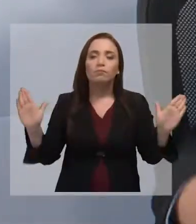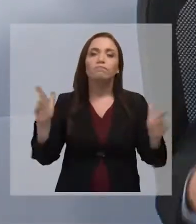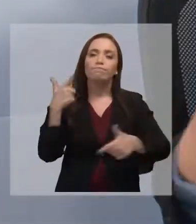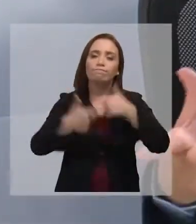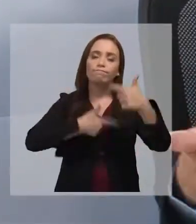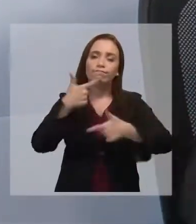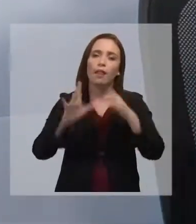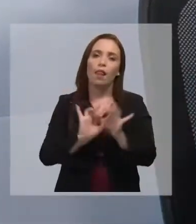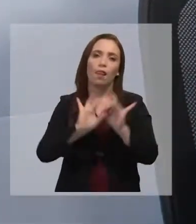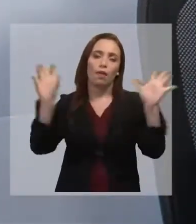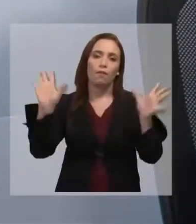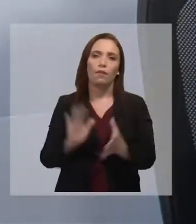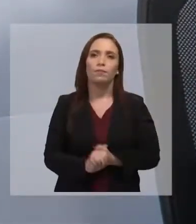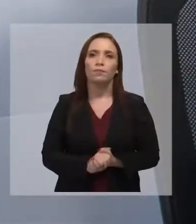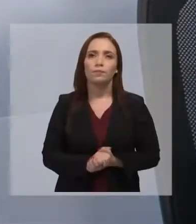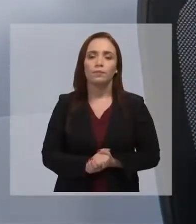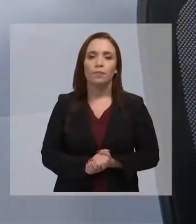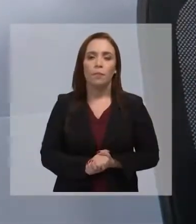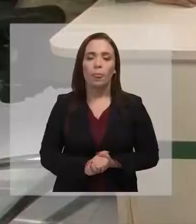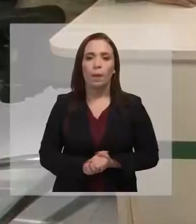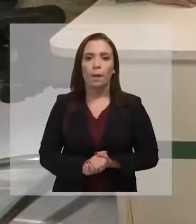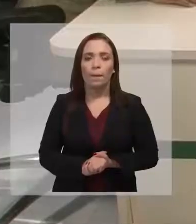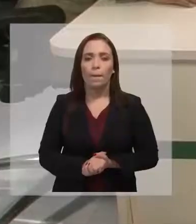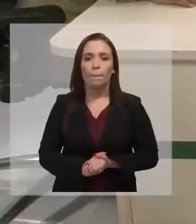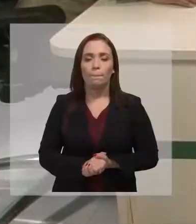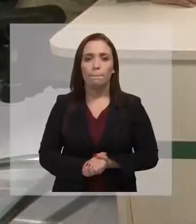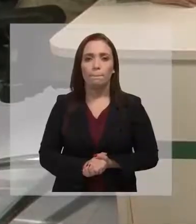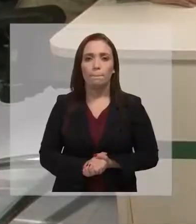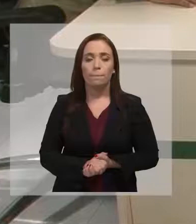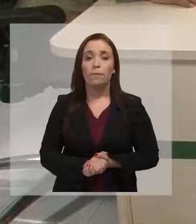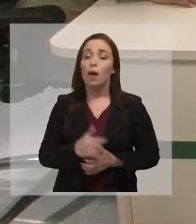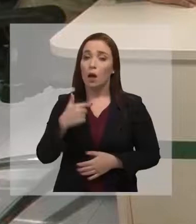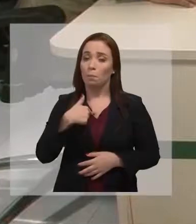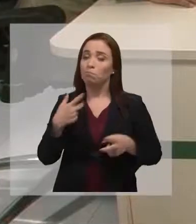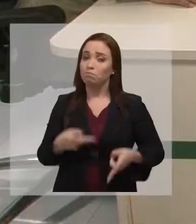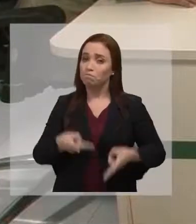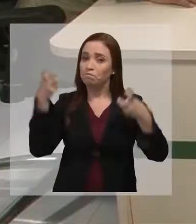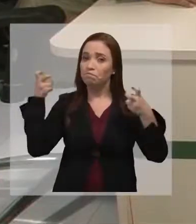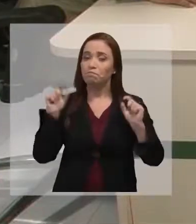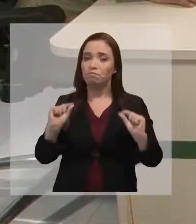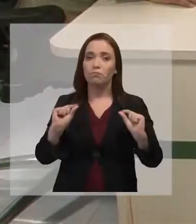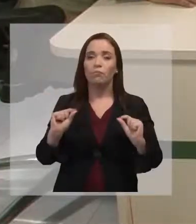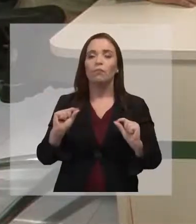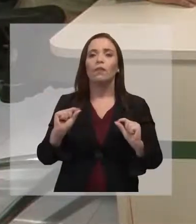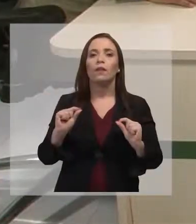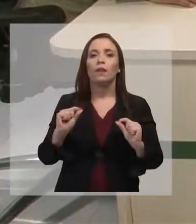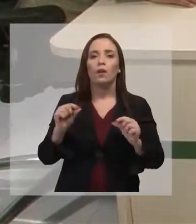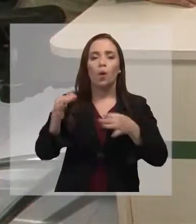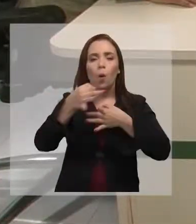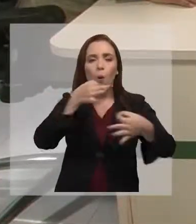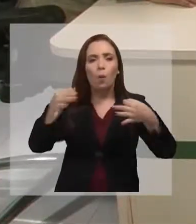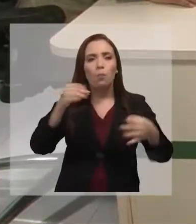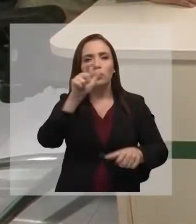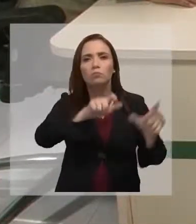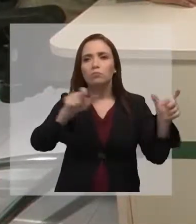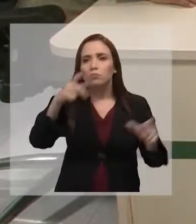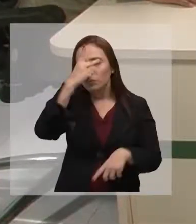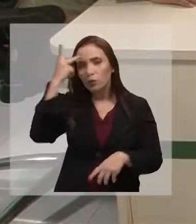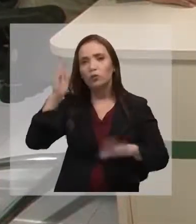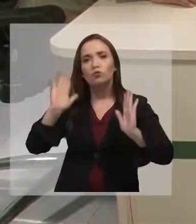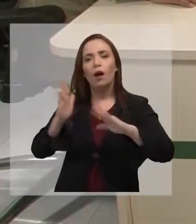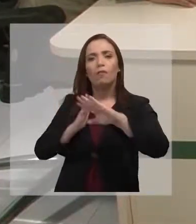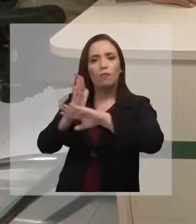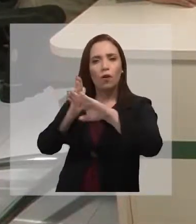atuar mais livremente. Eu não tenho uma devida procuração, mas nós observamos pela opinião, pelo depoimento de pessoas que já